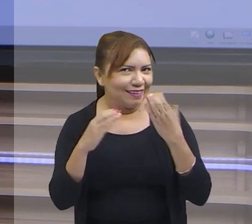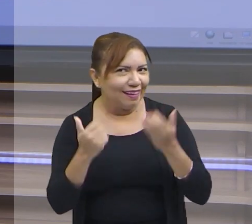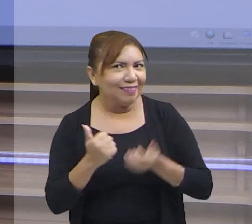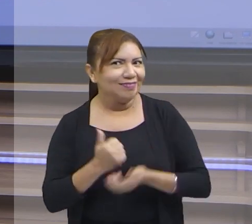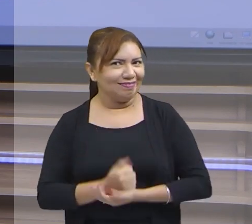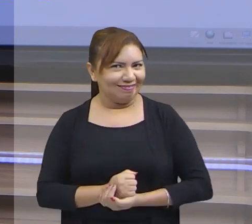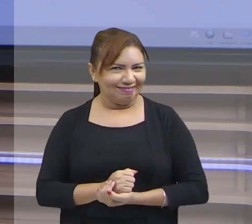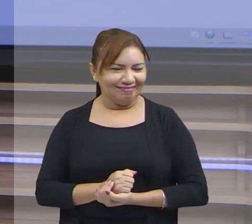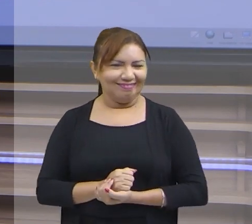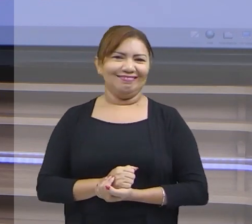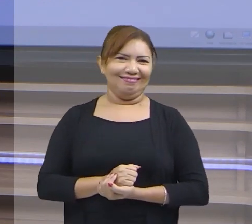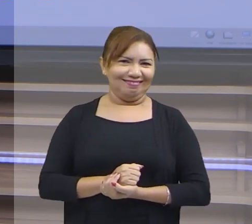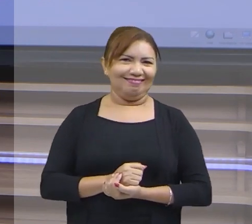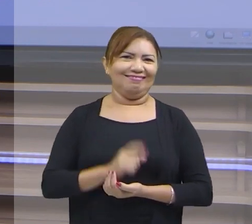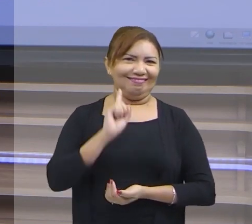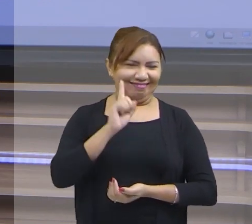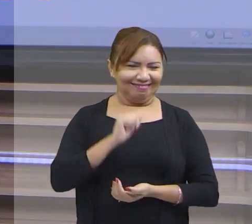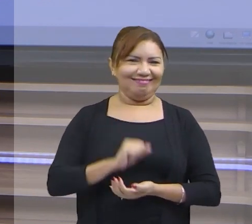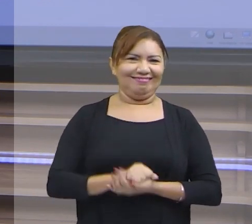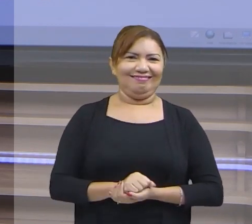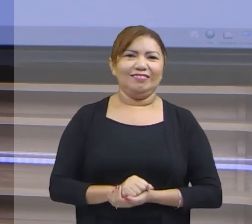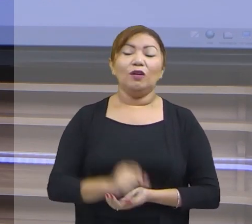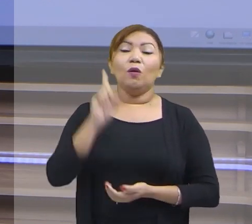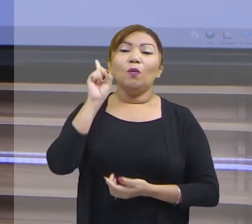juntos? Vamos lá!